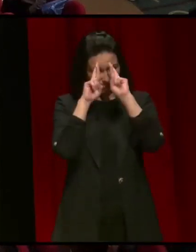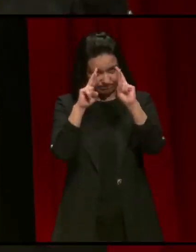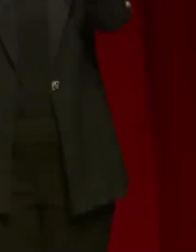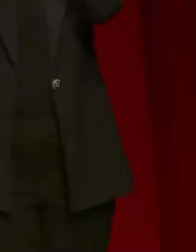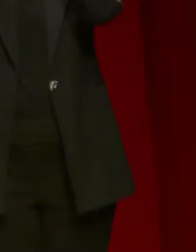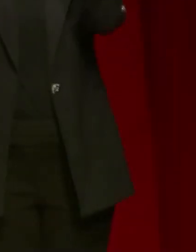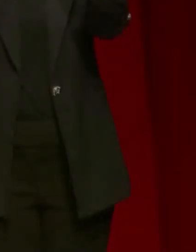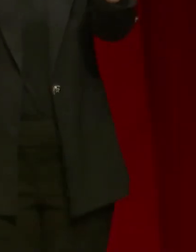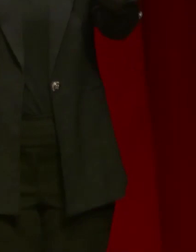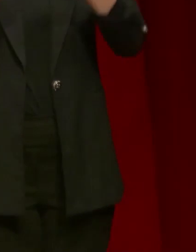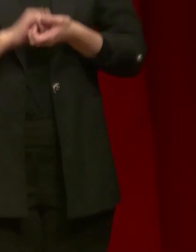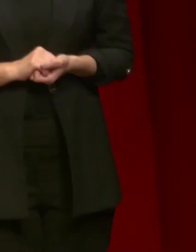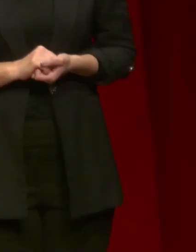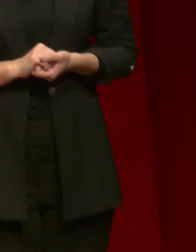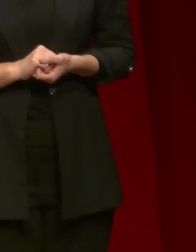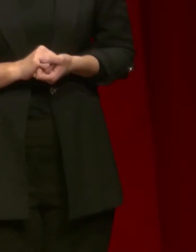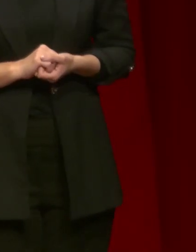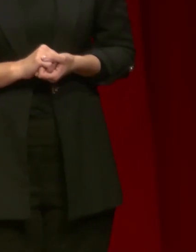Respeito.